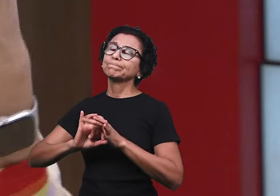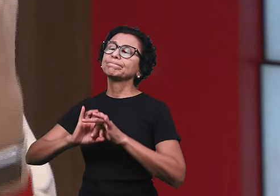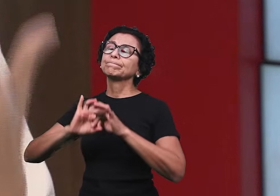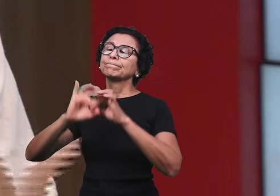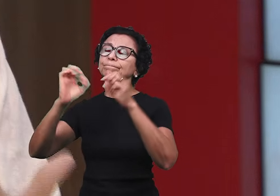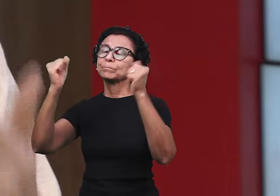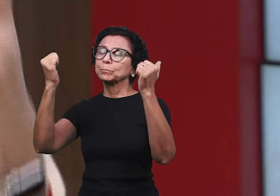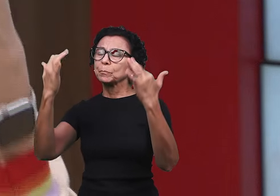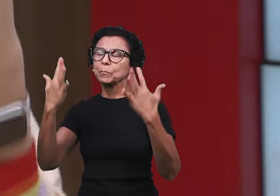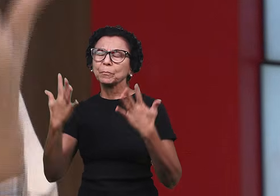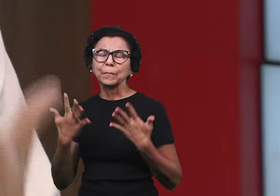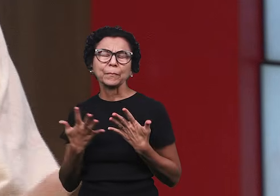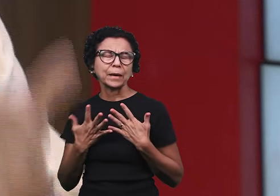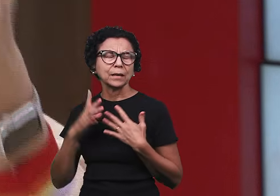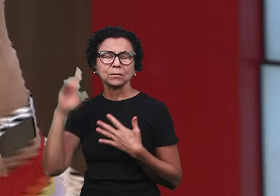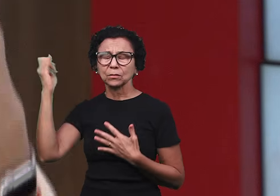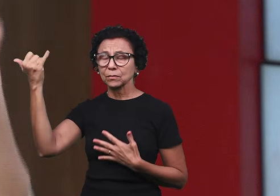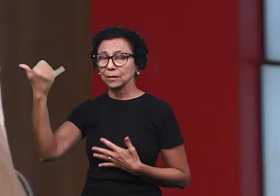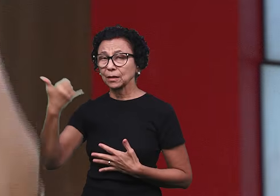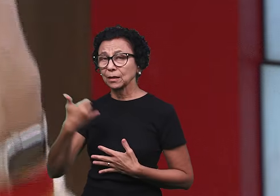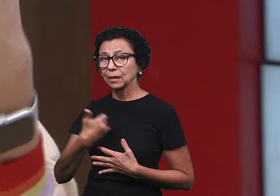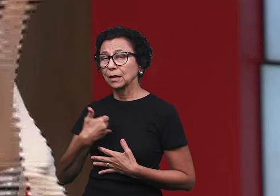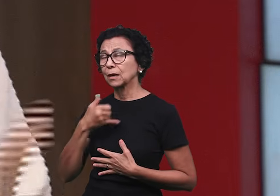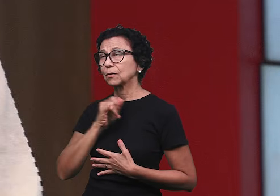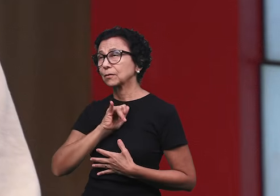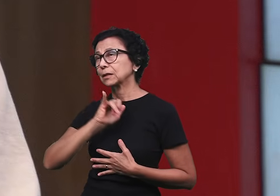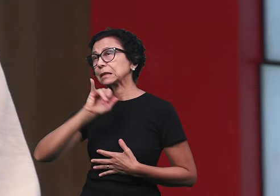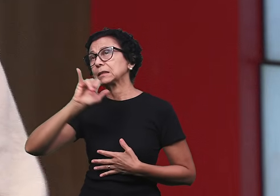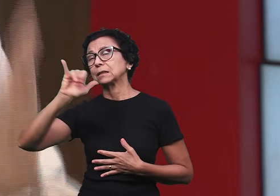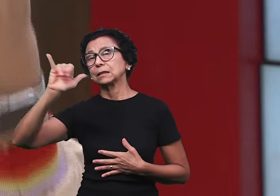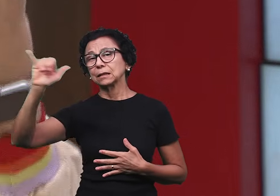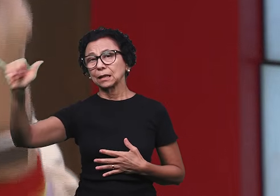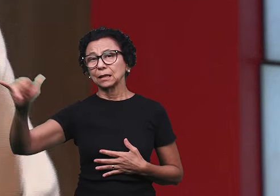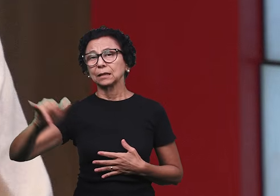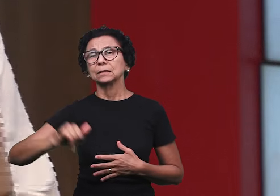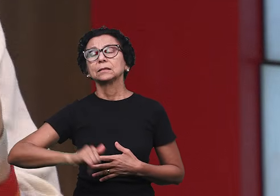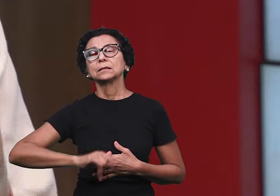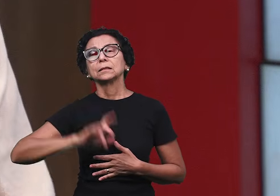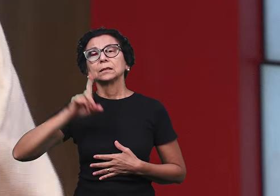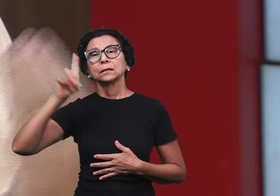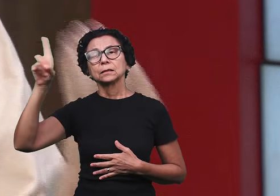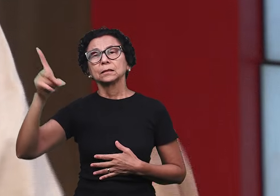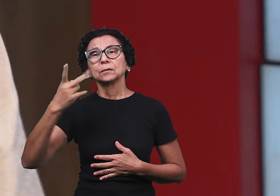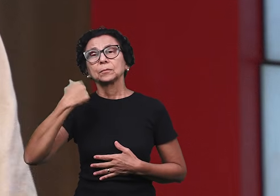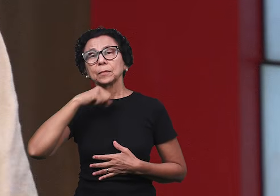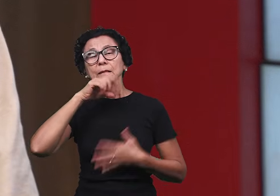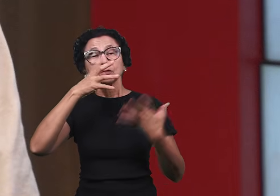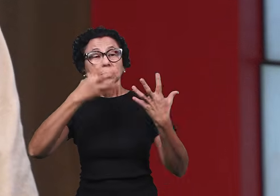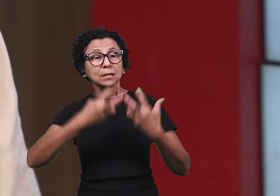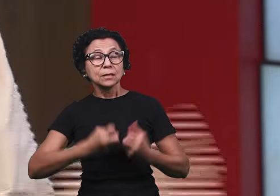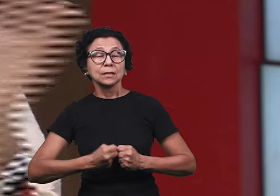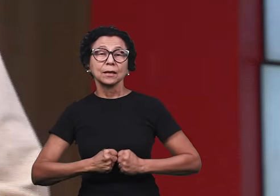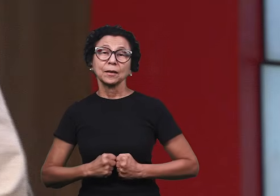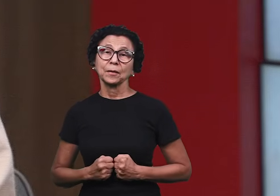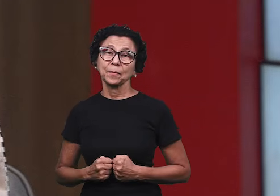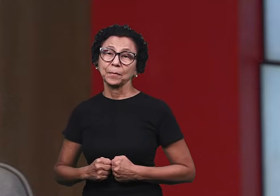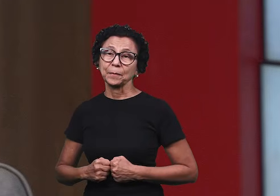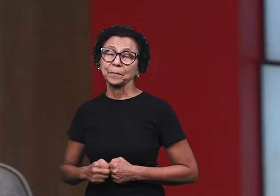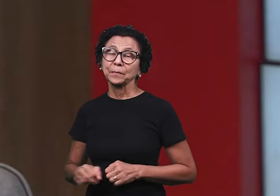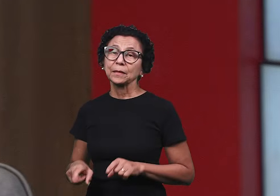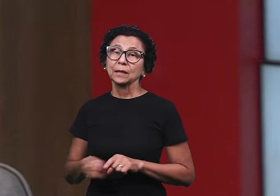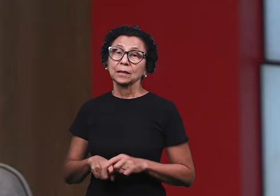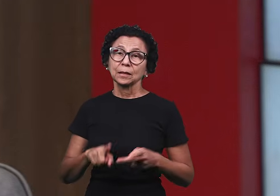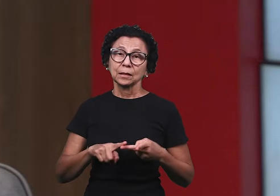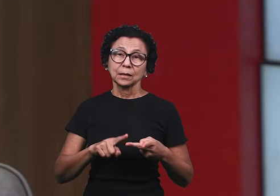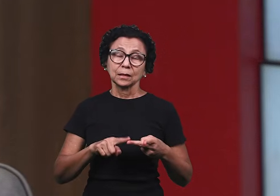tinha, de comunhão, de bênçãos, eu falar com Deus, Deus falar comigo, o Pai te recebe na mesma hora. E o outro filho